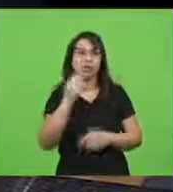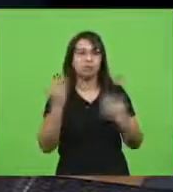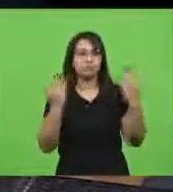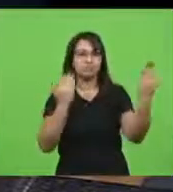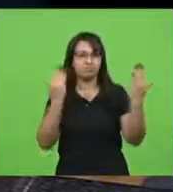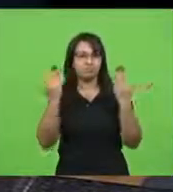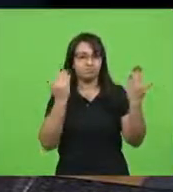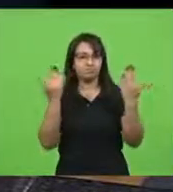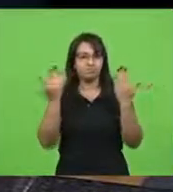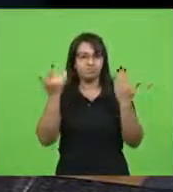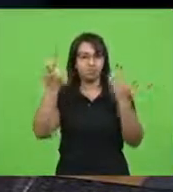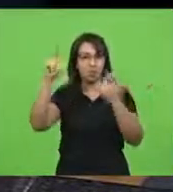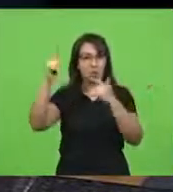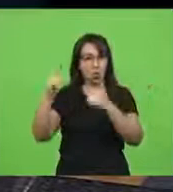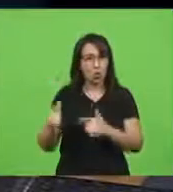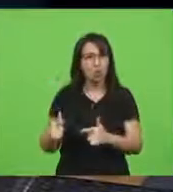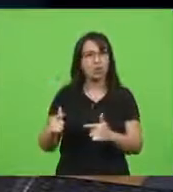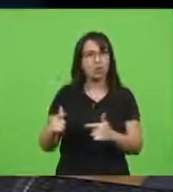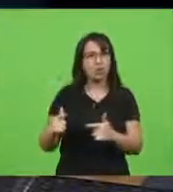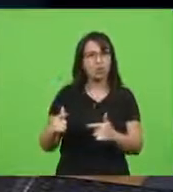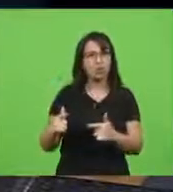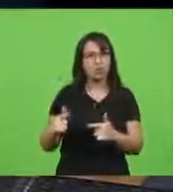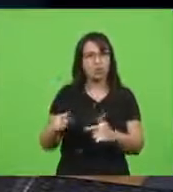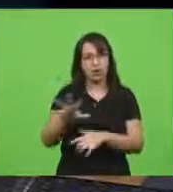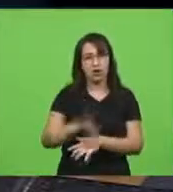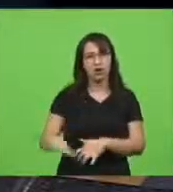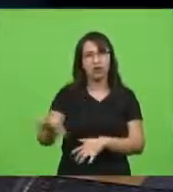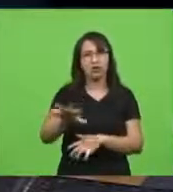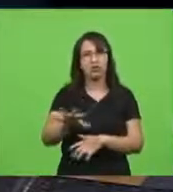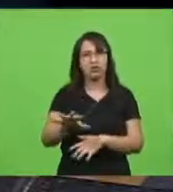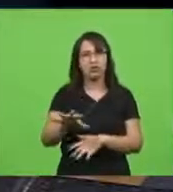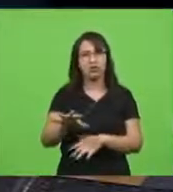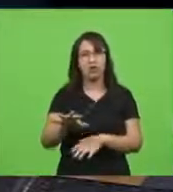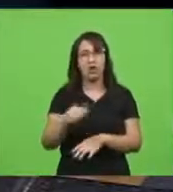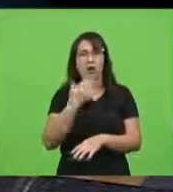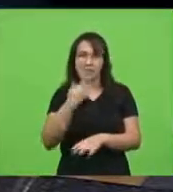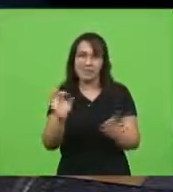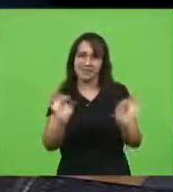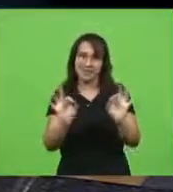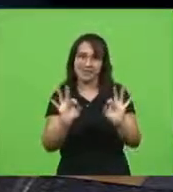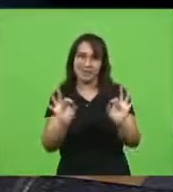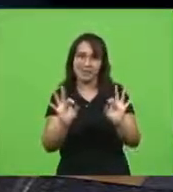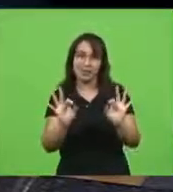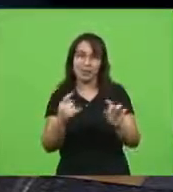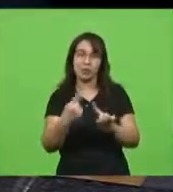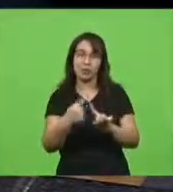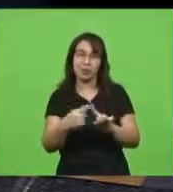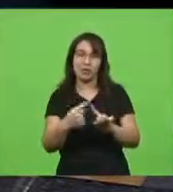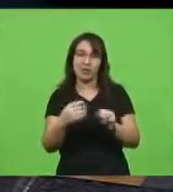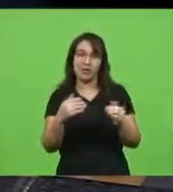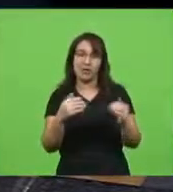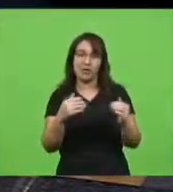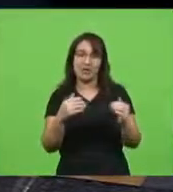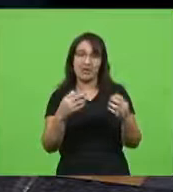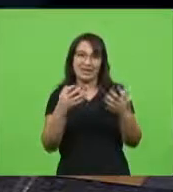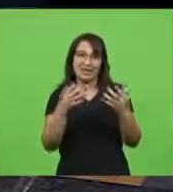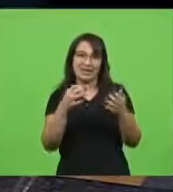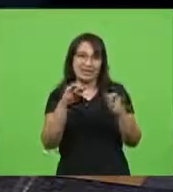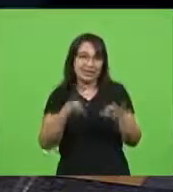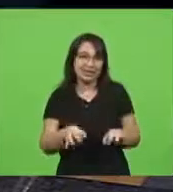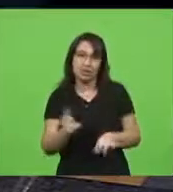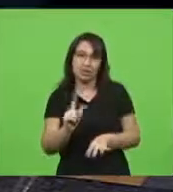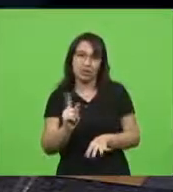outras regiões. E eu não vou pedir que o senhor faça isso, porque eu acho que é deselegante e não é de